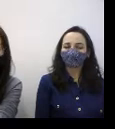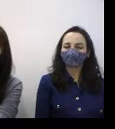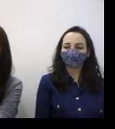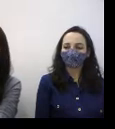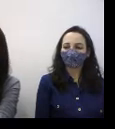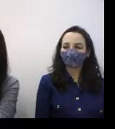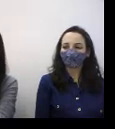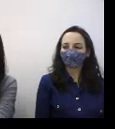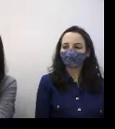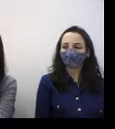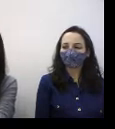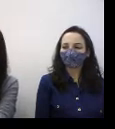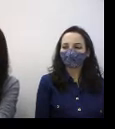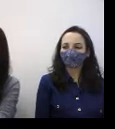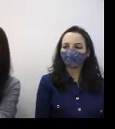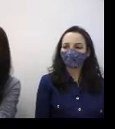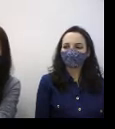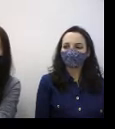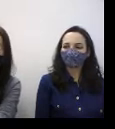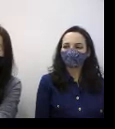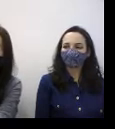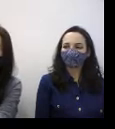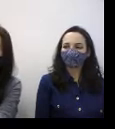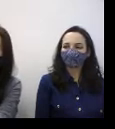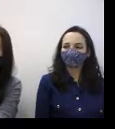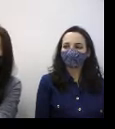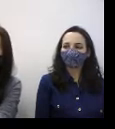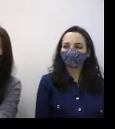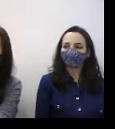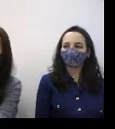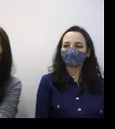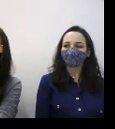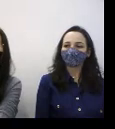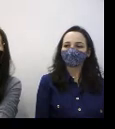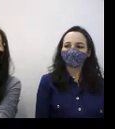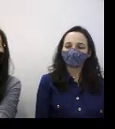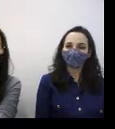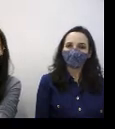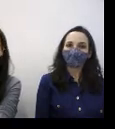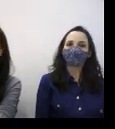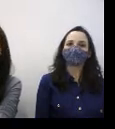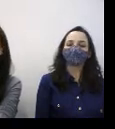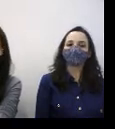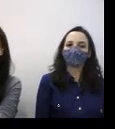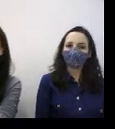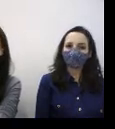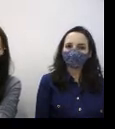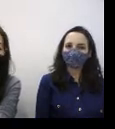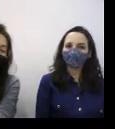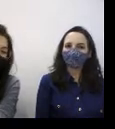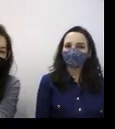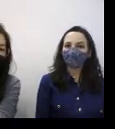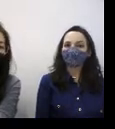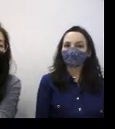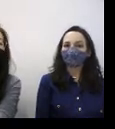esteja bem. A maioria das pessoas querem continuar fazendo as coisas